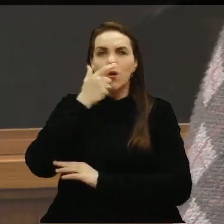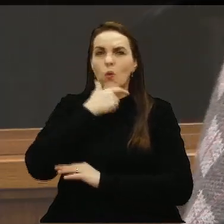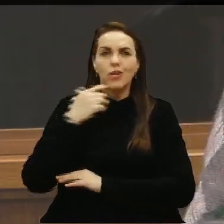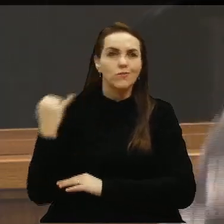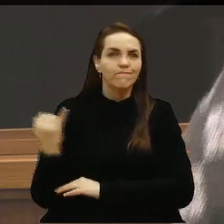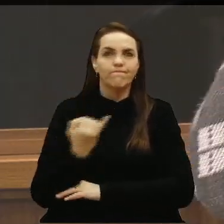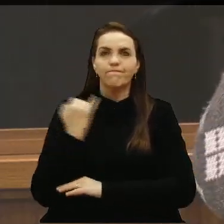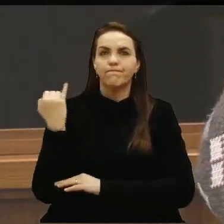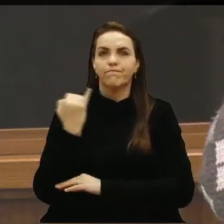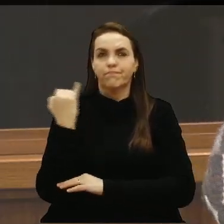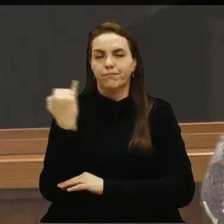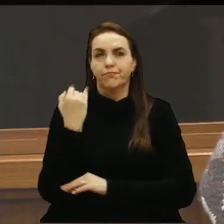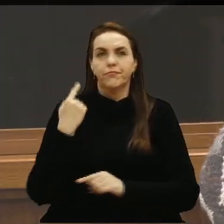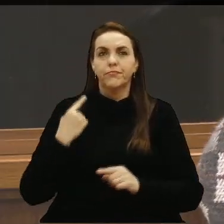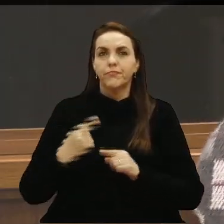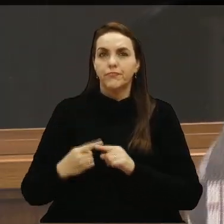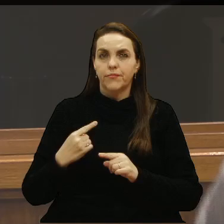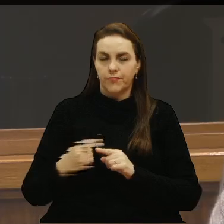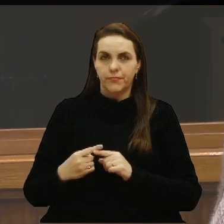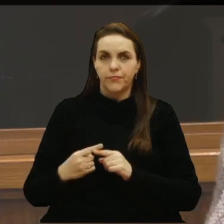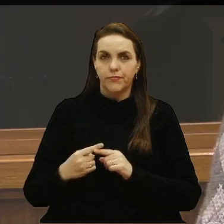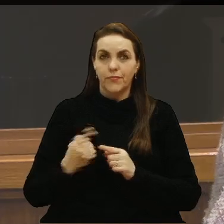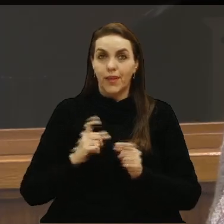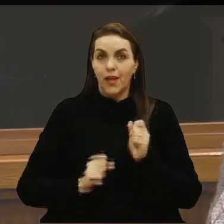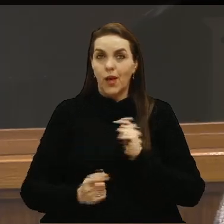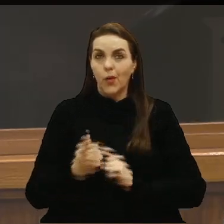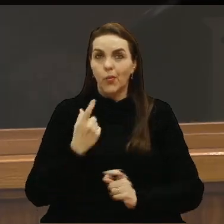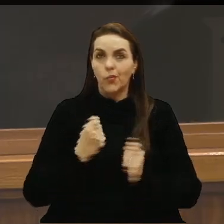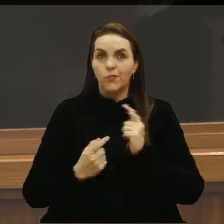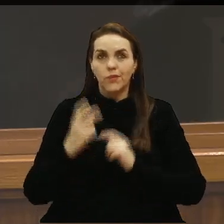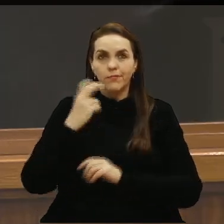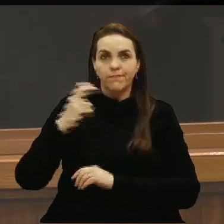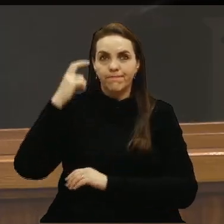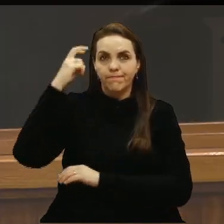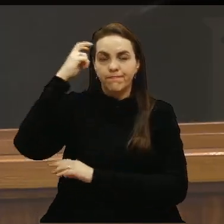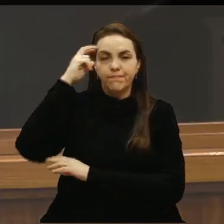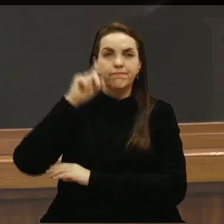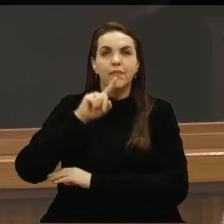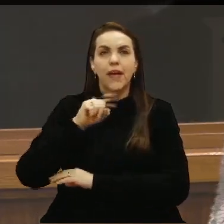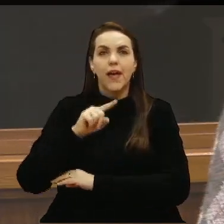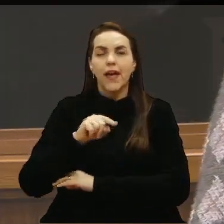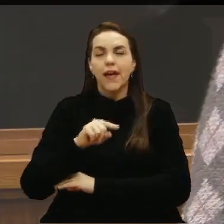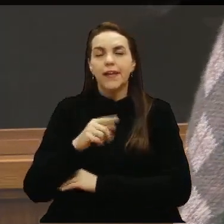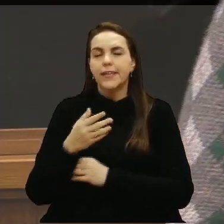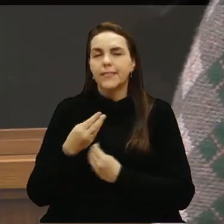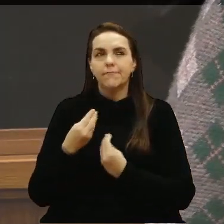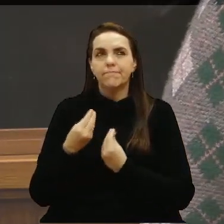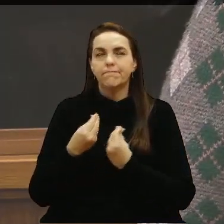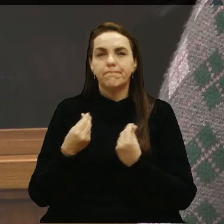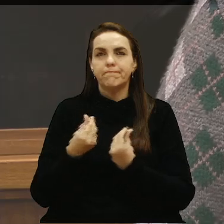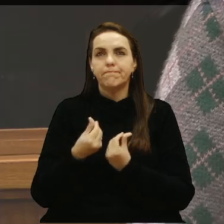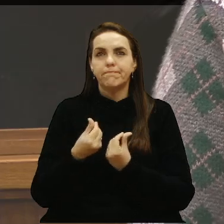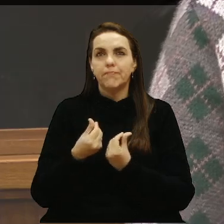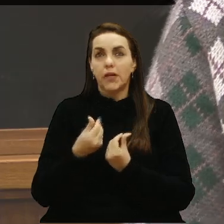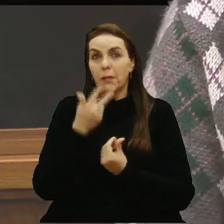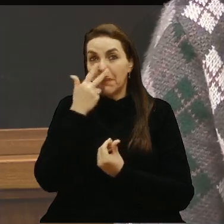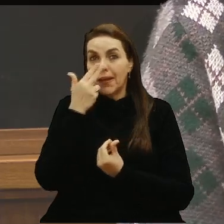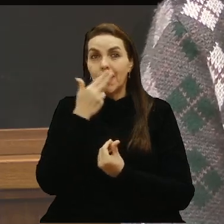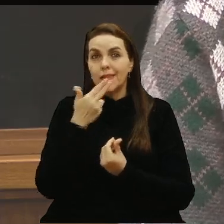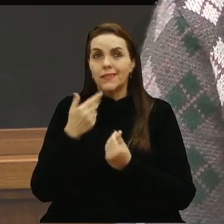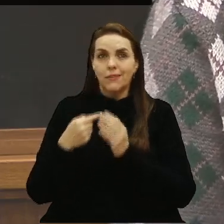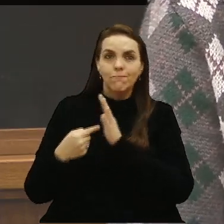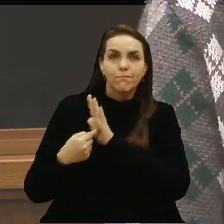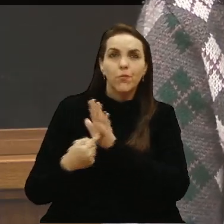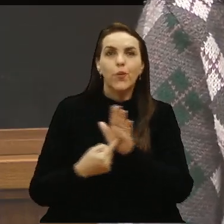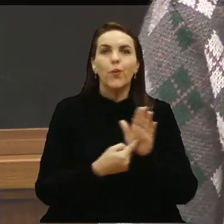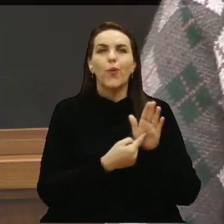fundamental, porque muitas vezes tem algumas culturas que elas ficam não tão trabalhadas,